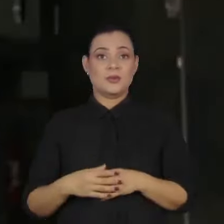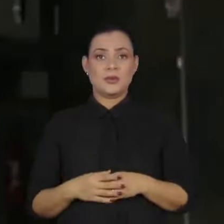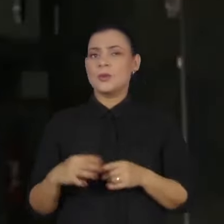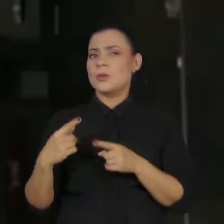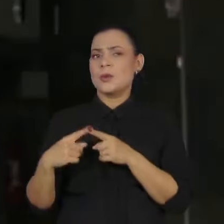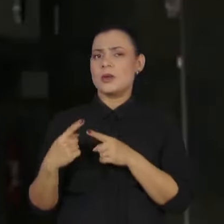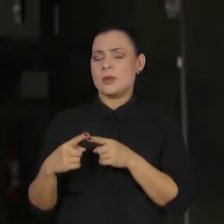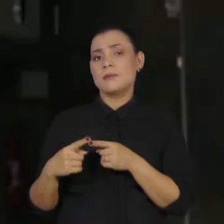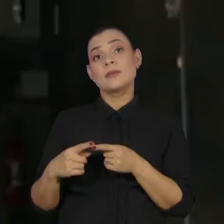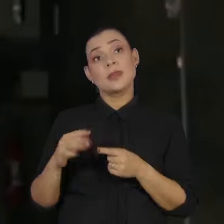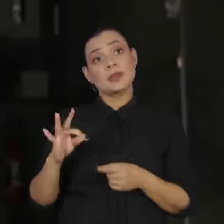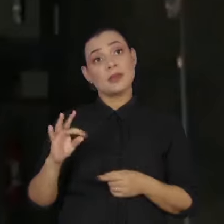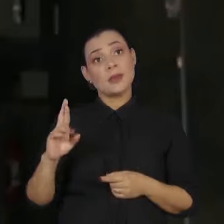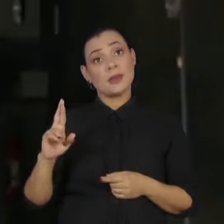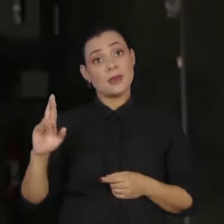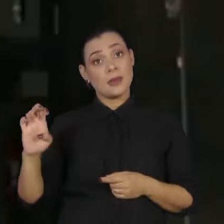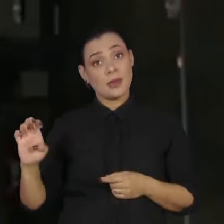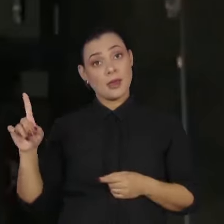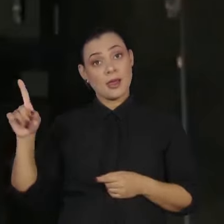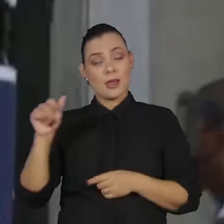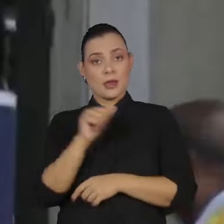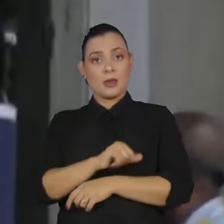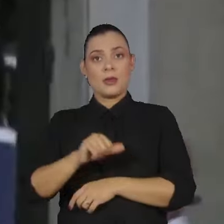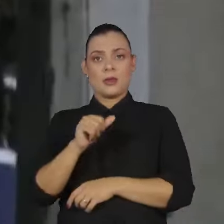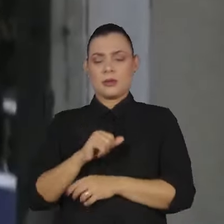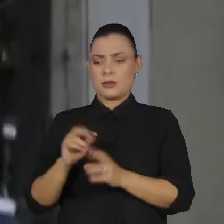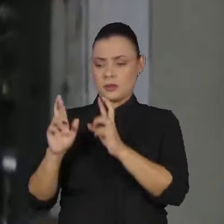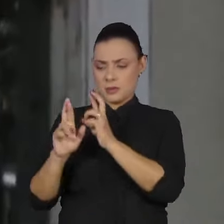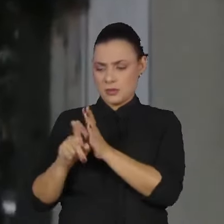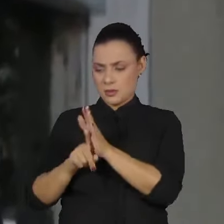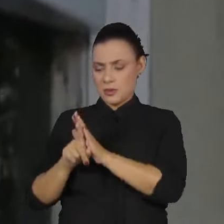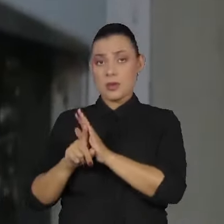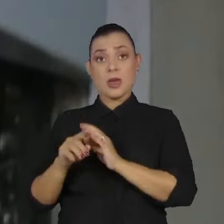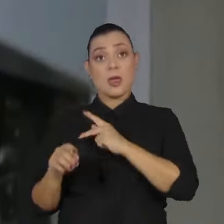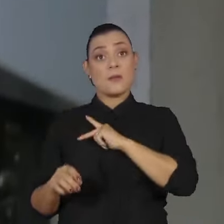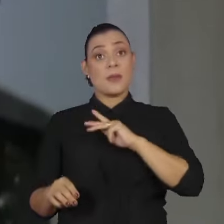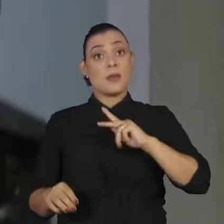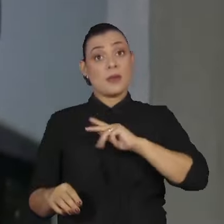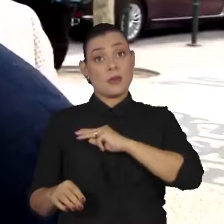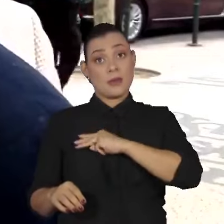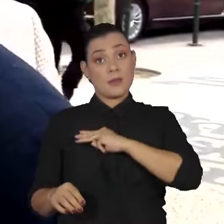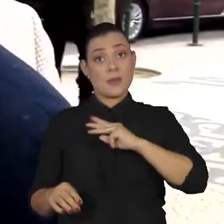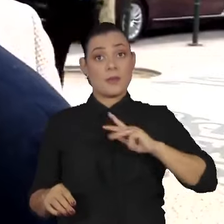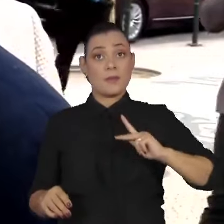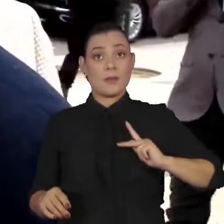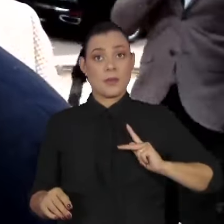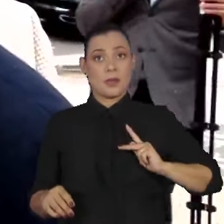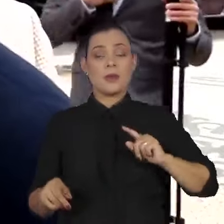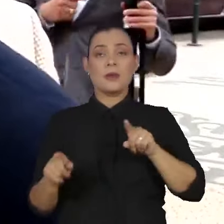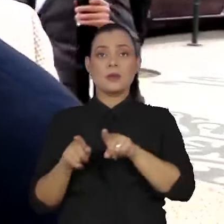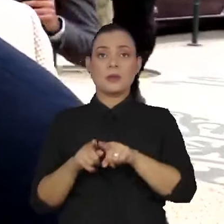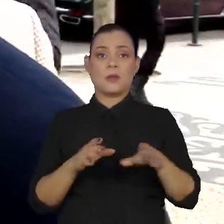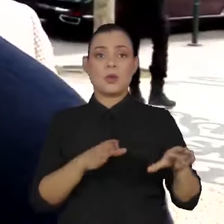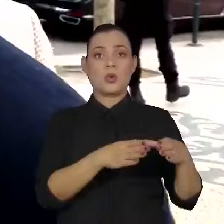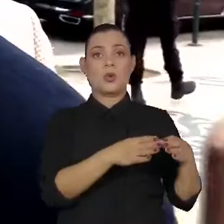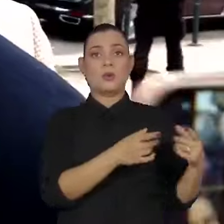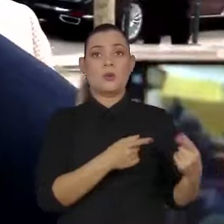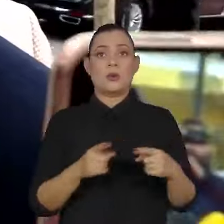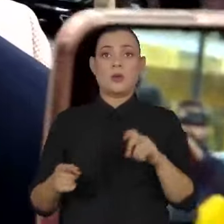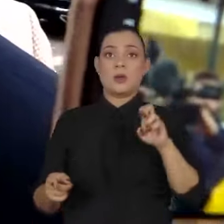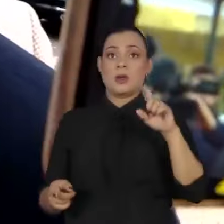julgada pelo TRE do rio foi impetrada pelo Ministério Público do Rio de Janeiro e pela Coligação do